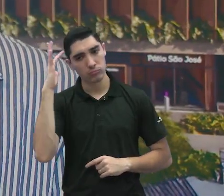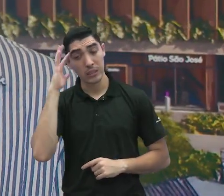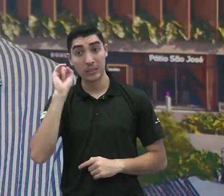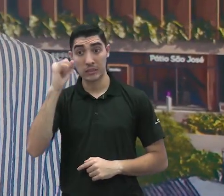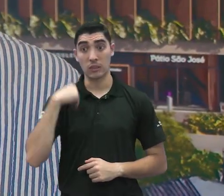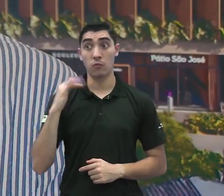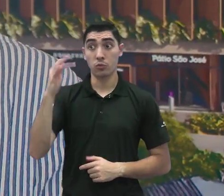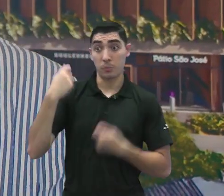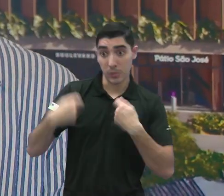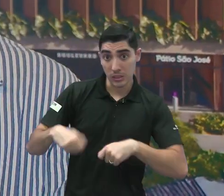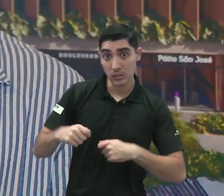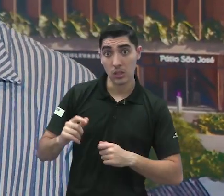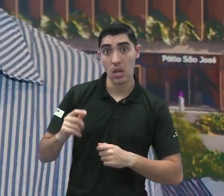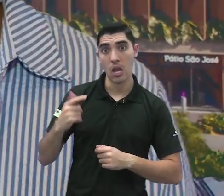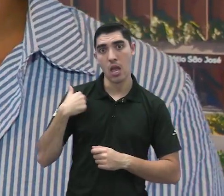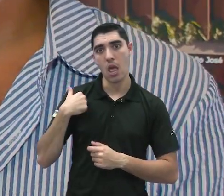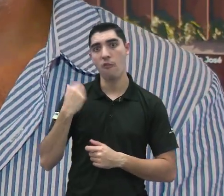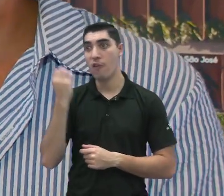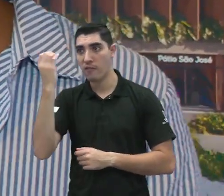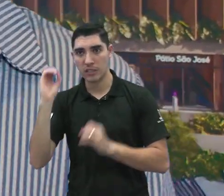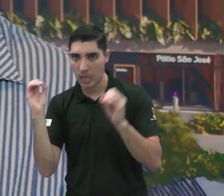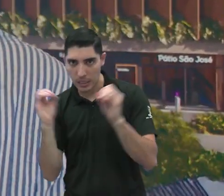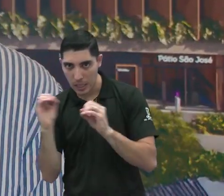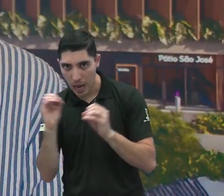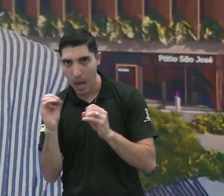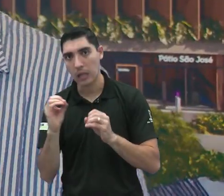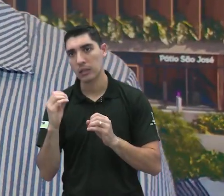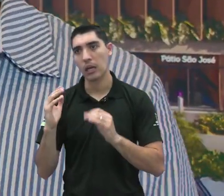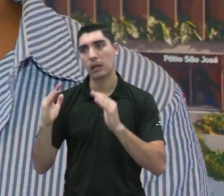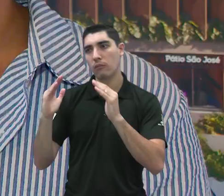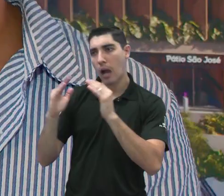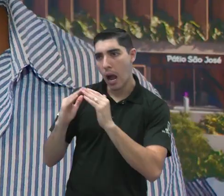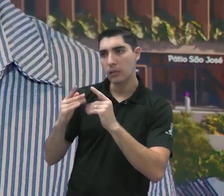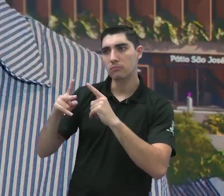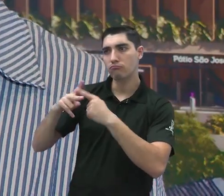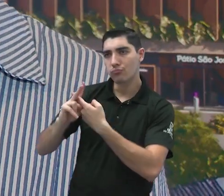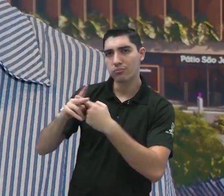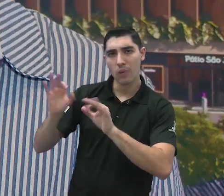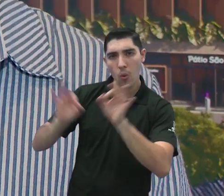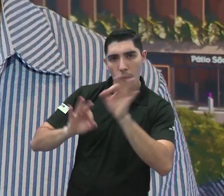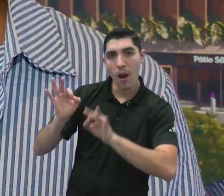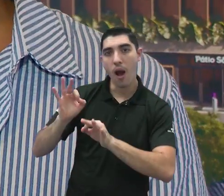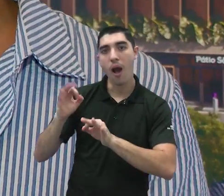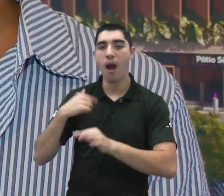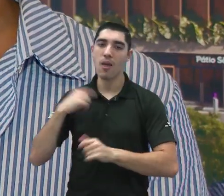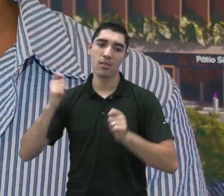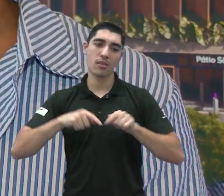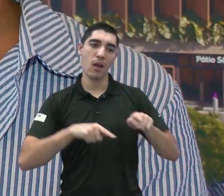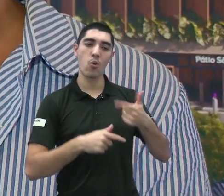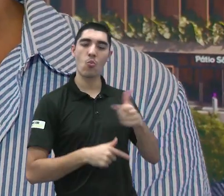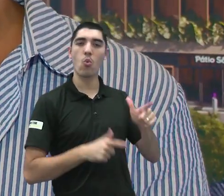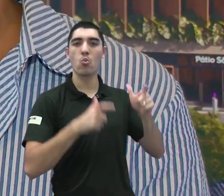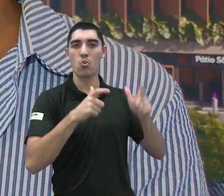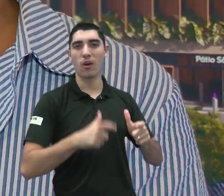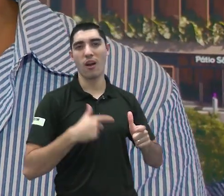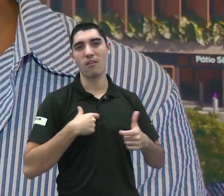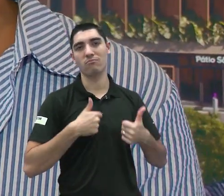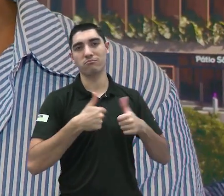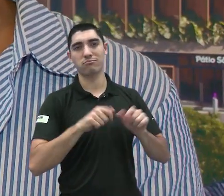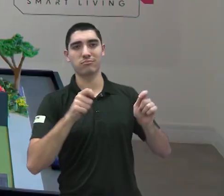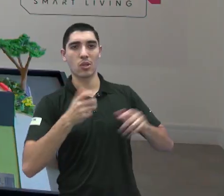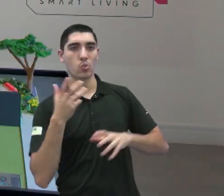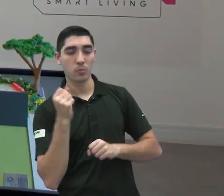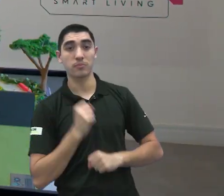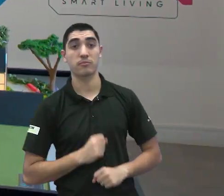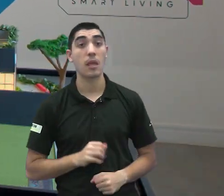às vezes, uma necessidade, um dia precisar ficar aqui, estiver viajando, estiver reformando uma casa, alguma coisa, aí eu já poder ficar também hospedado